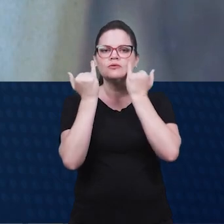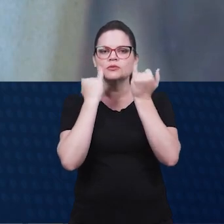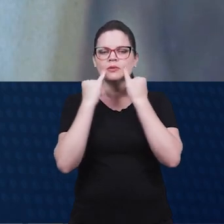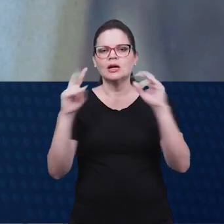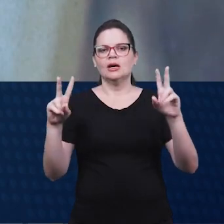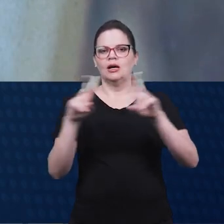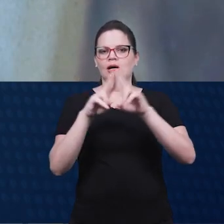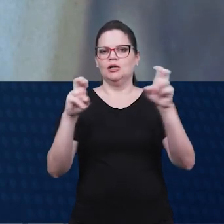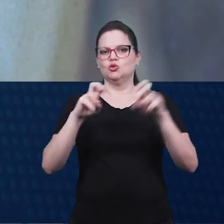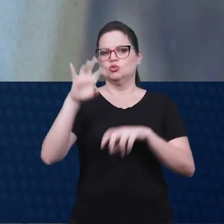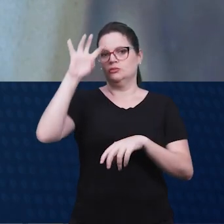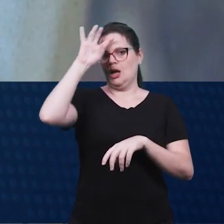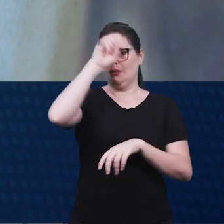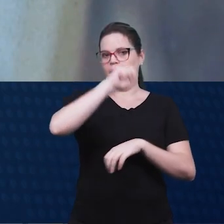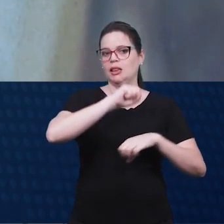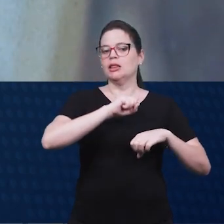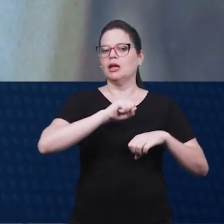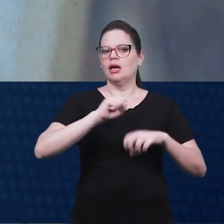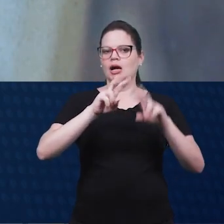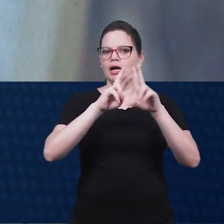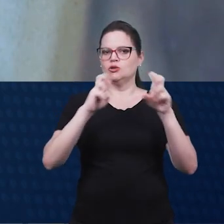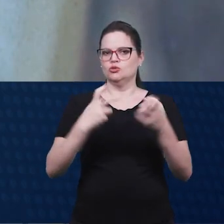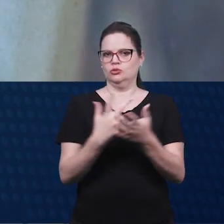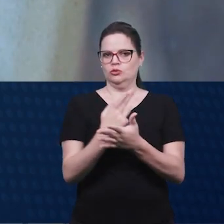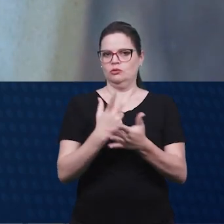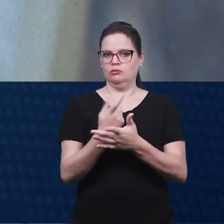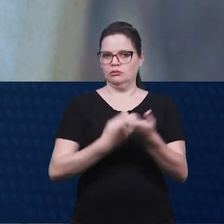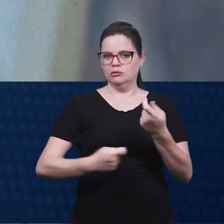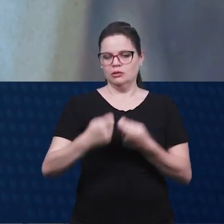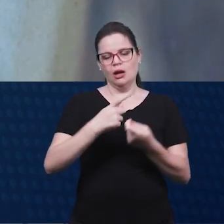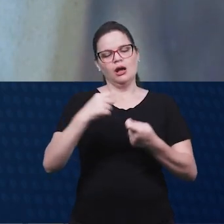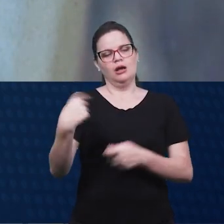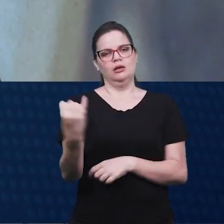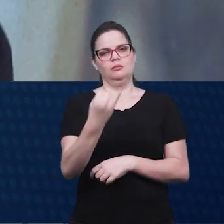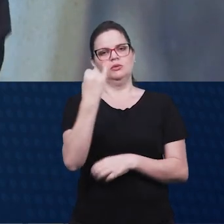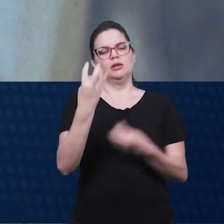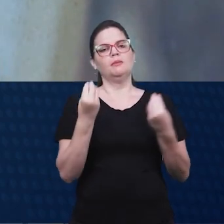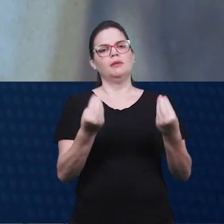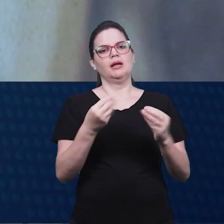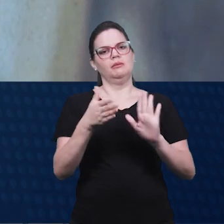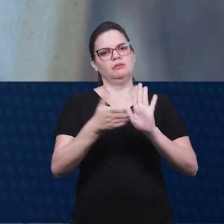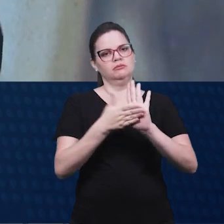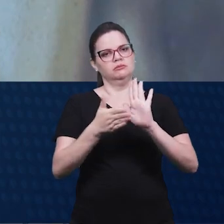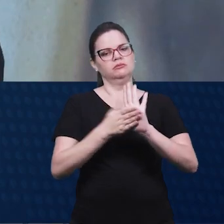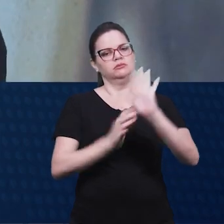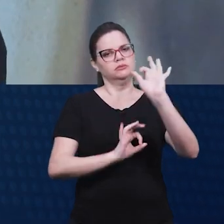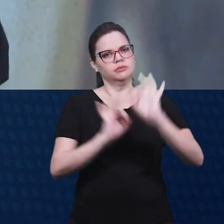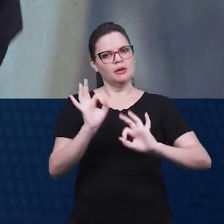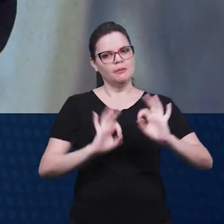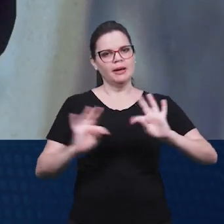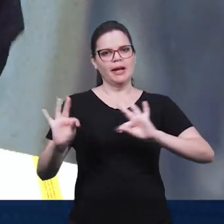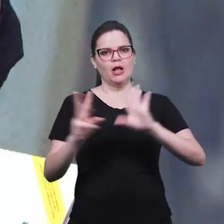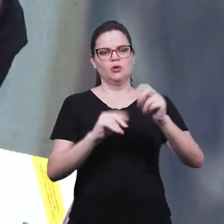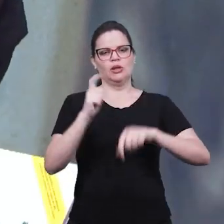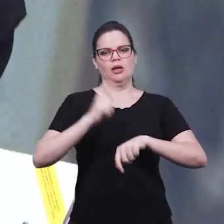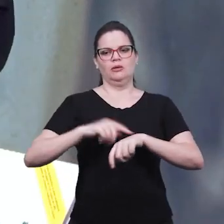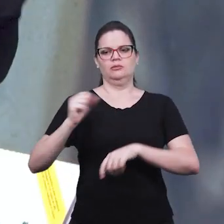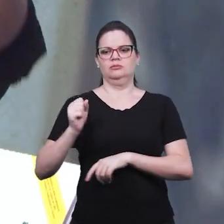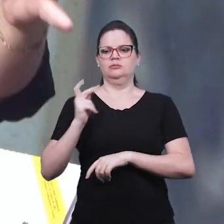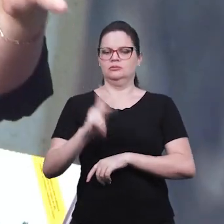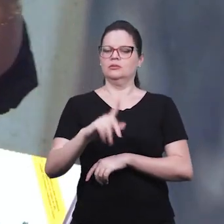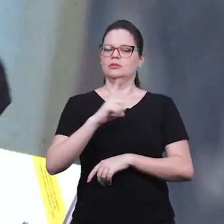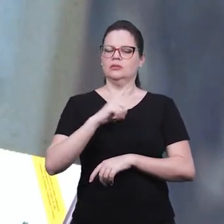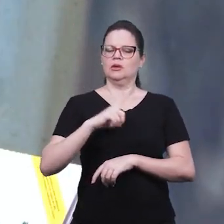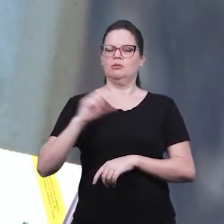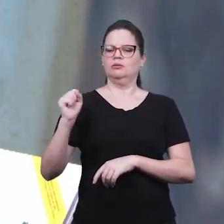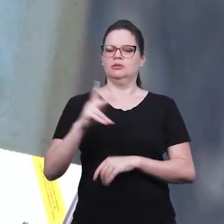inteirar, e educação financeira também é muito importante para a gente poder planejar esse tempo, né? Quando aposentar,